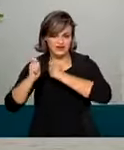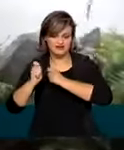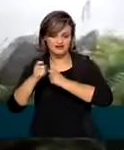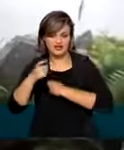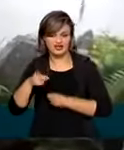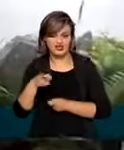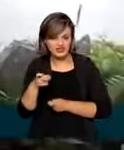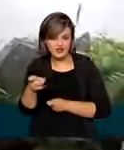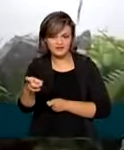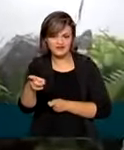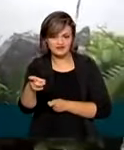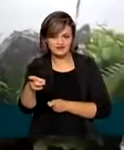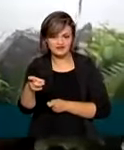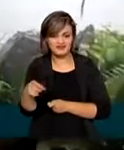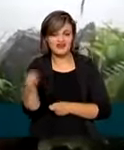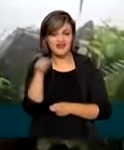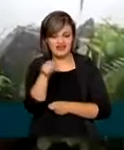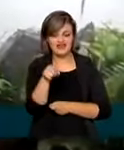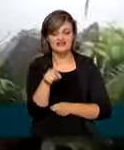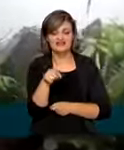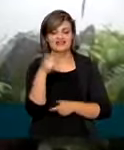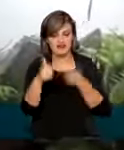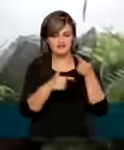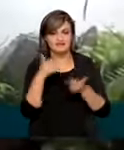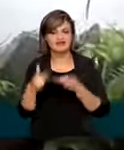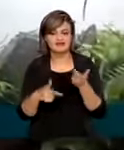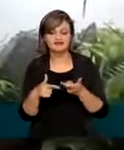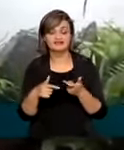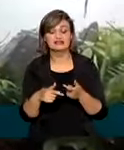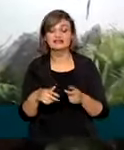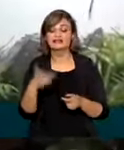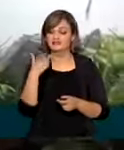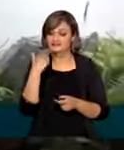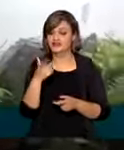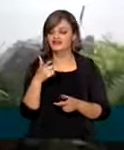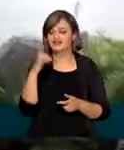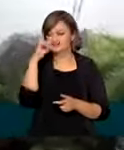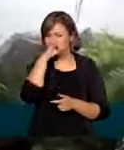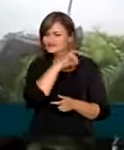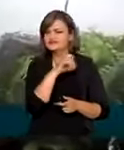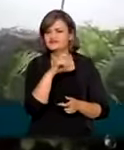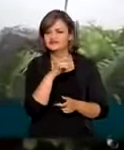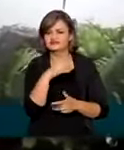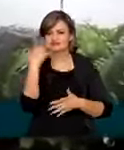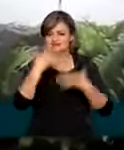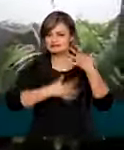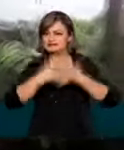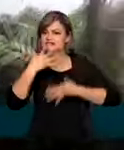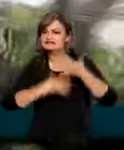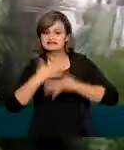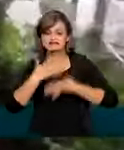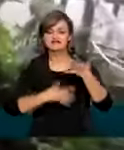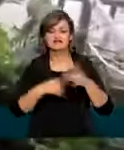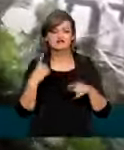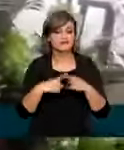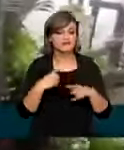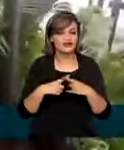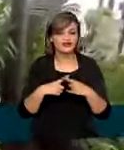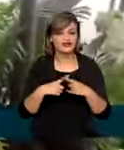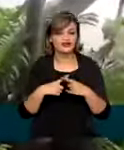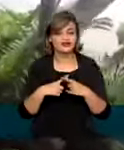camarão. Márcio é um deles e a difícil jornada de trabalho se torna mais complicada pela dificuldade